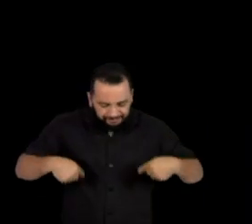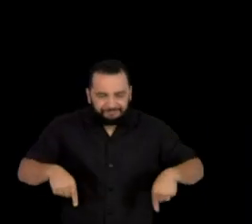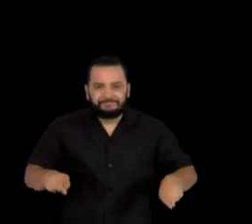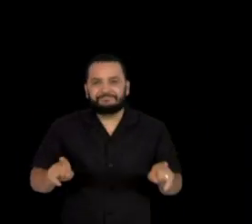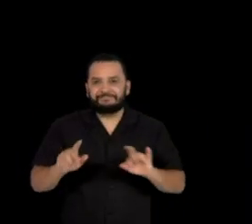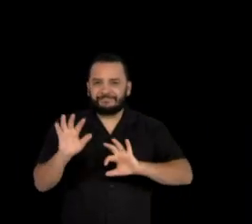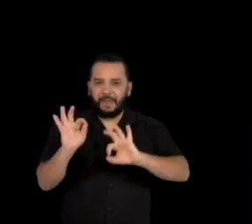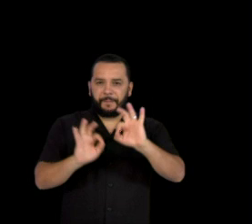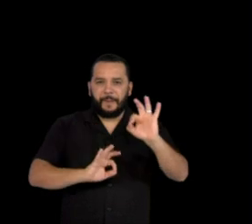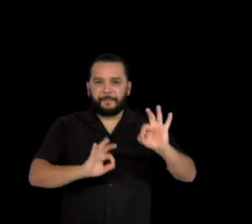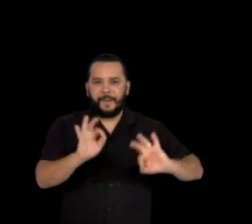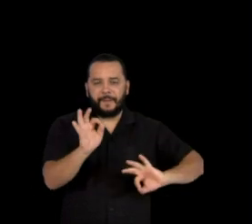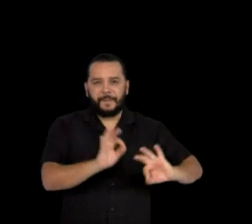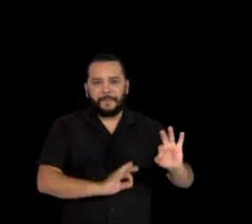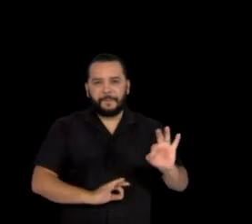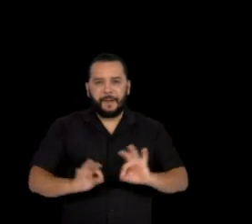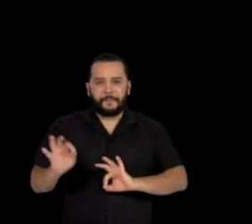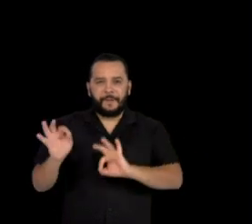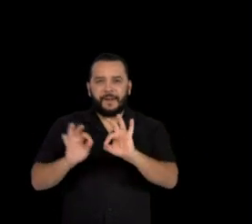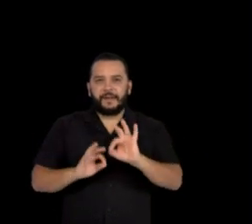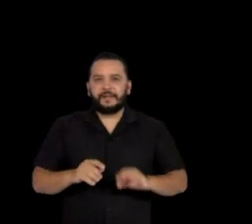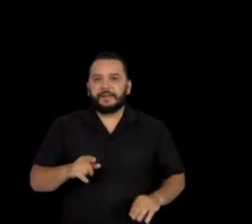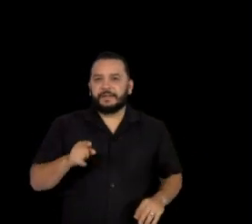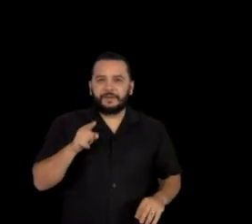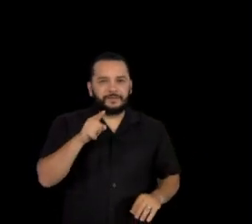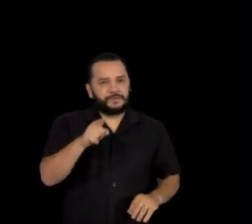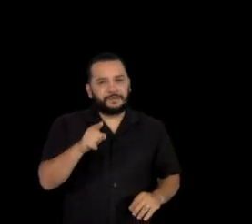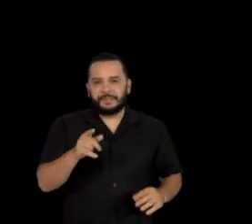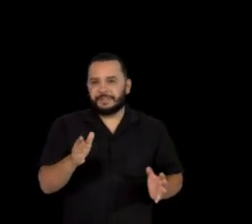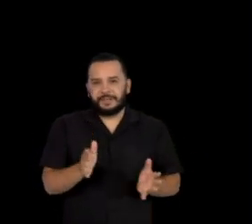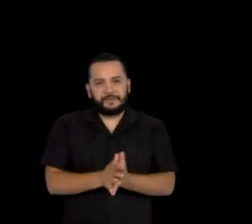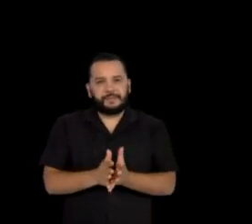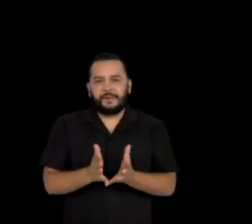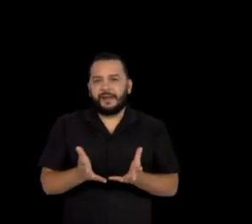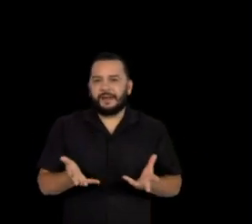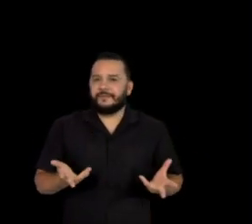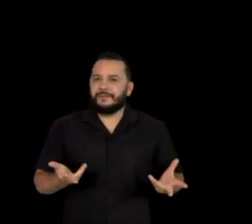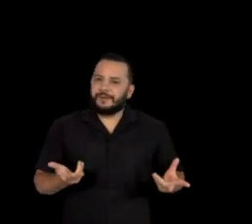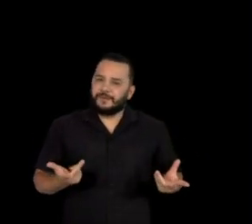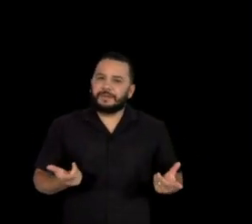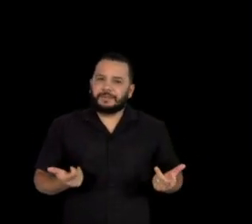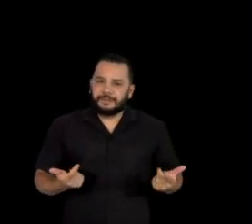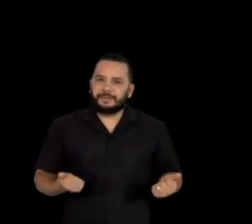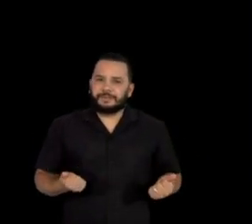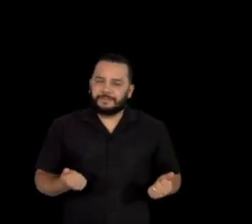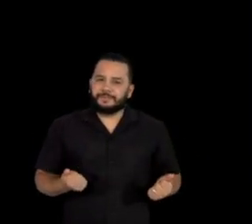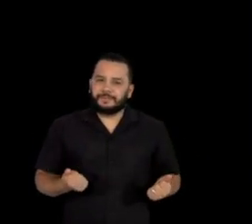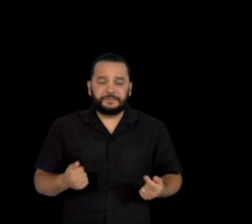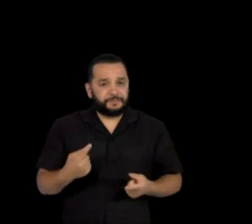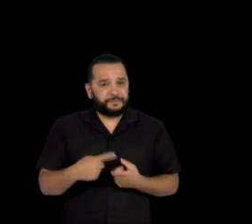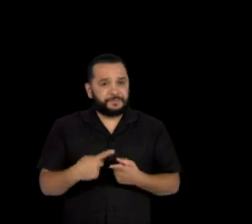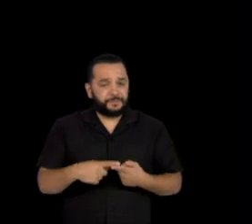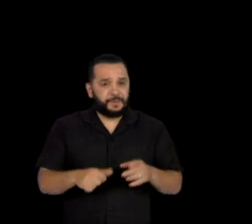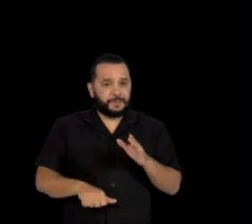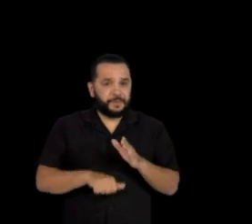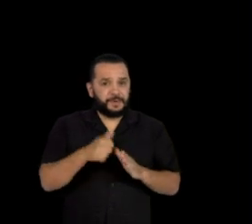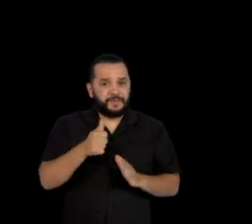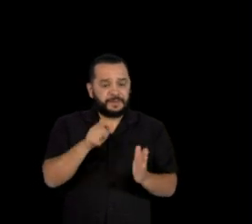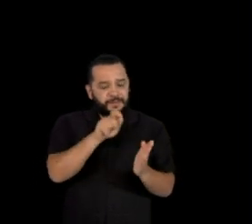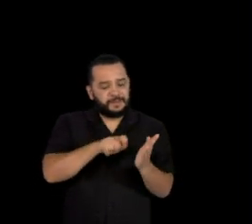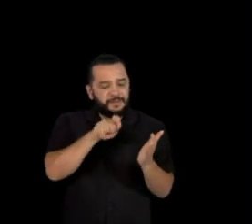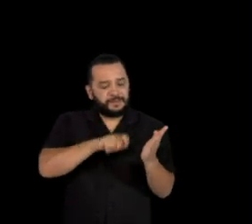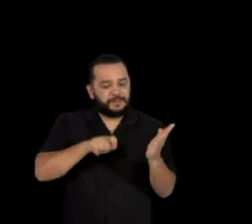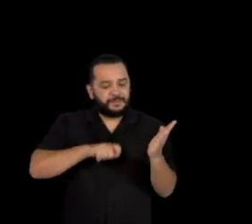um acabamento, e você estava tão maravilhosa, Porque a primeira vez que eu escrevi essa